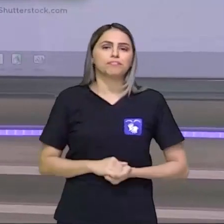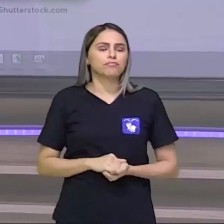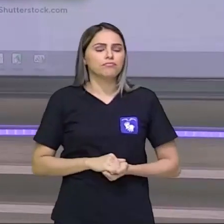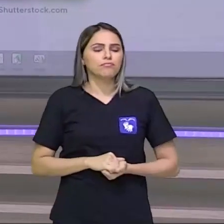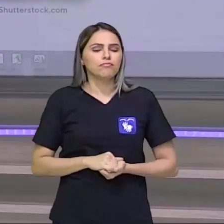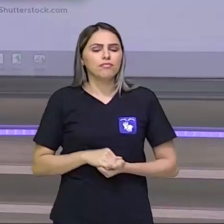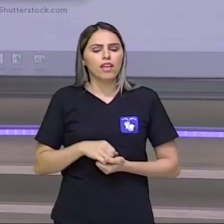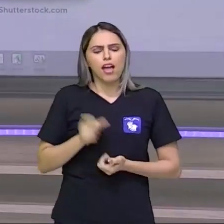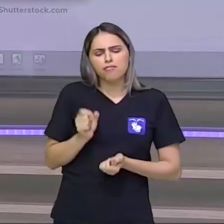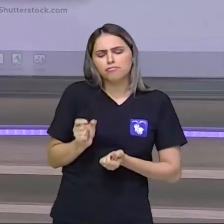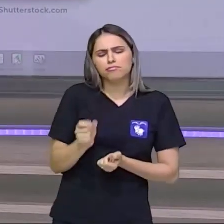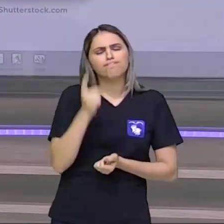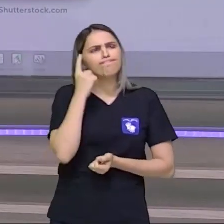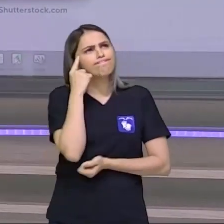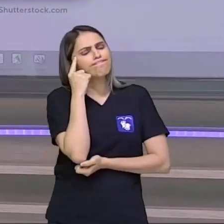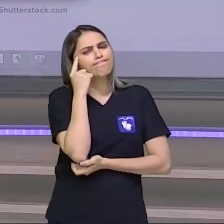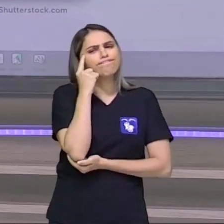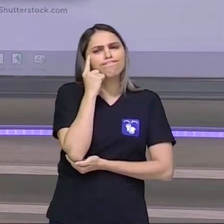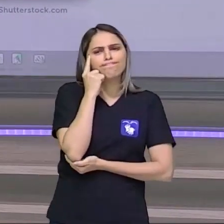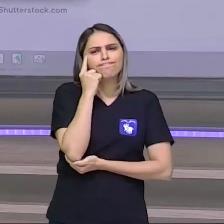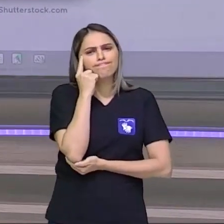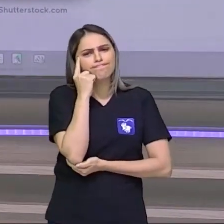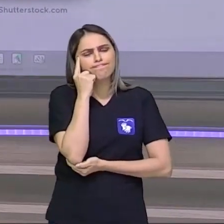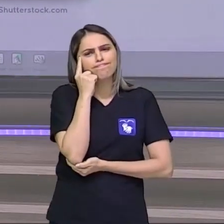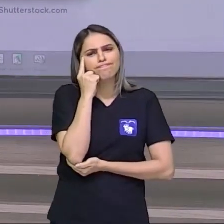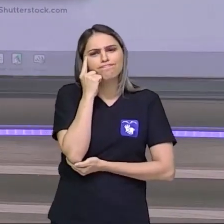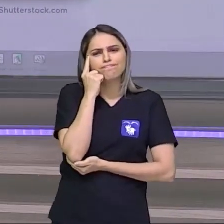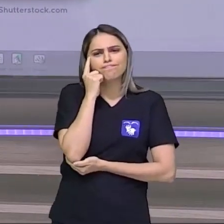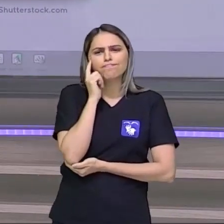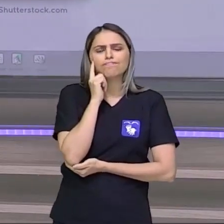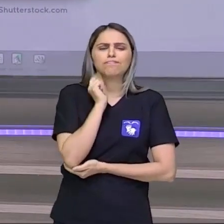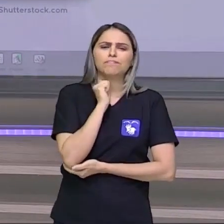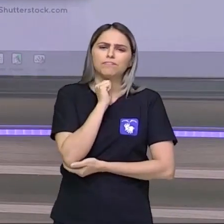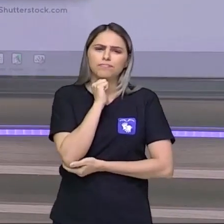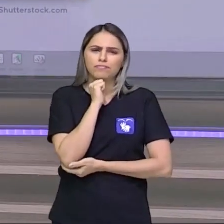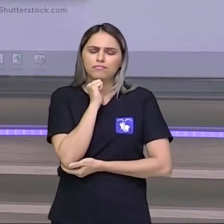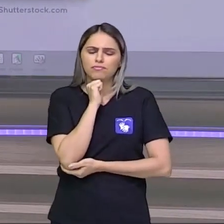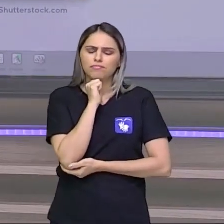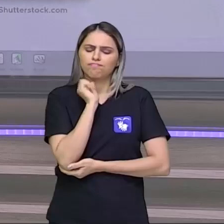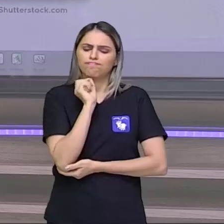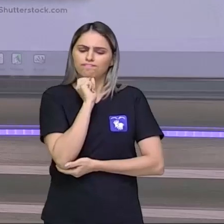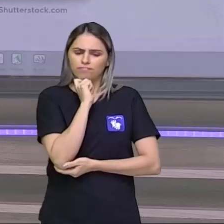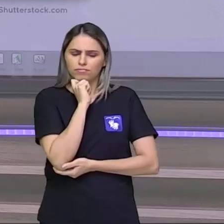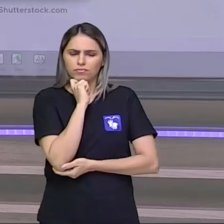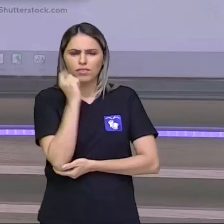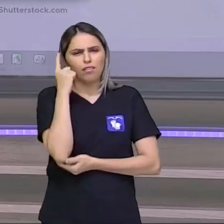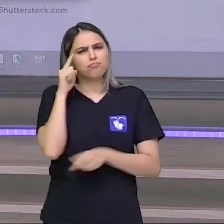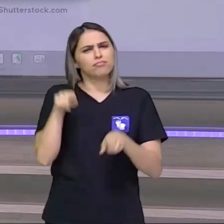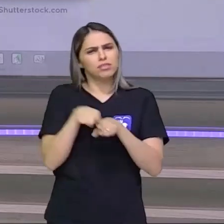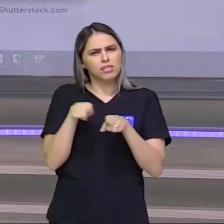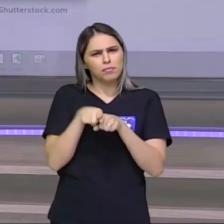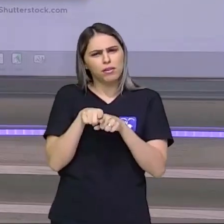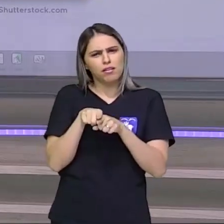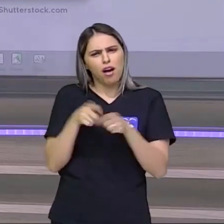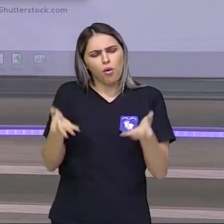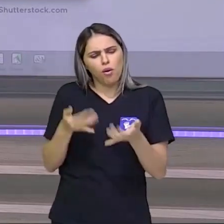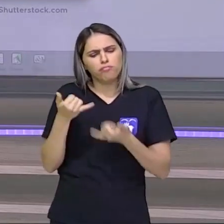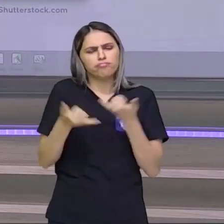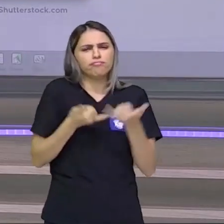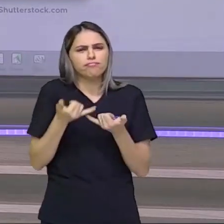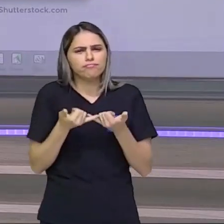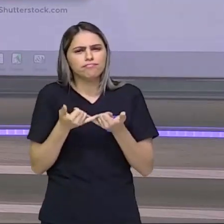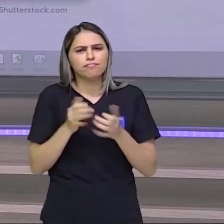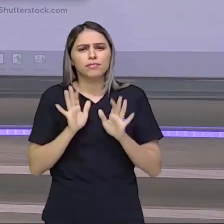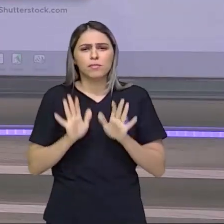formiga pensou naquilo que ela estava falando e disse, quer saber? Eu também vou me divertir um